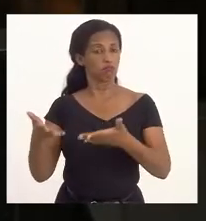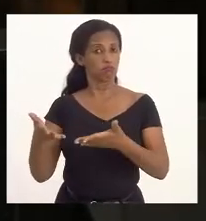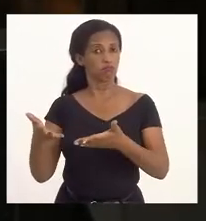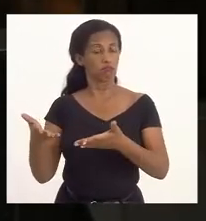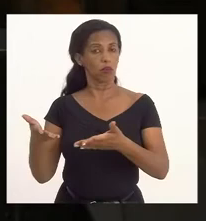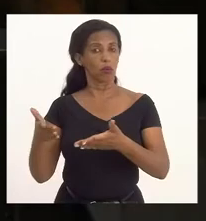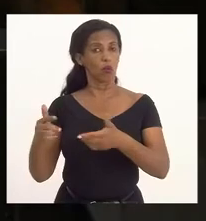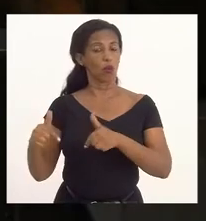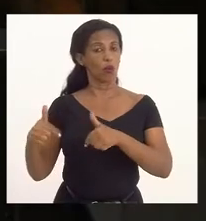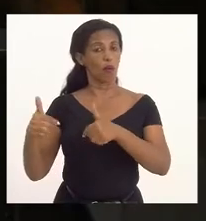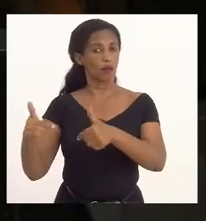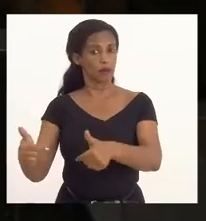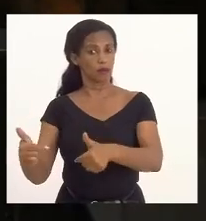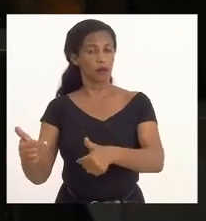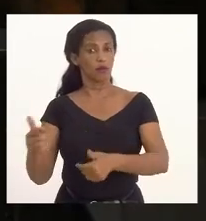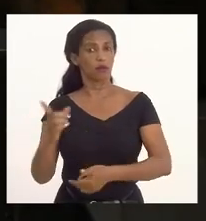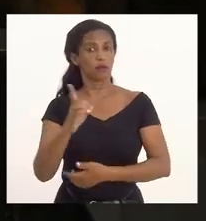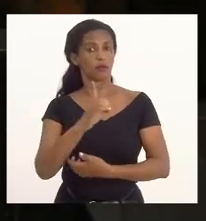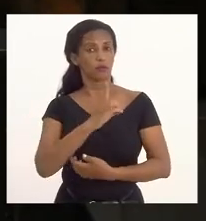da Defensoria